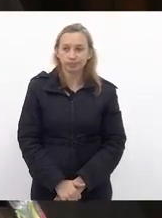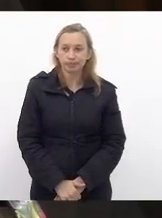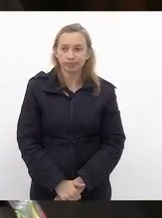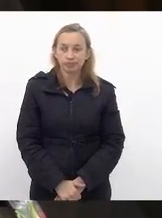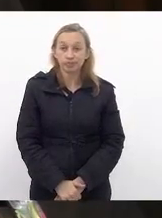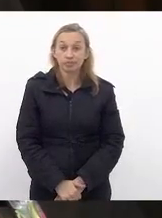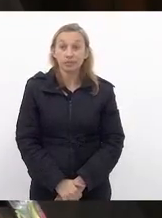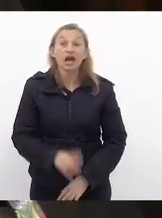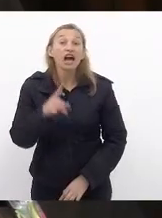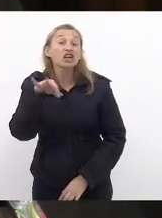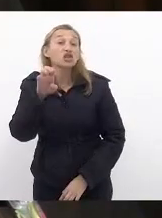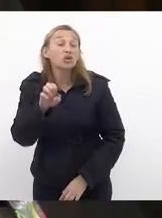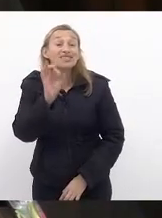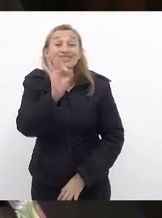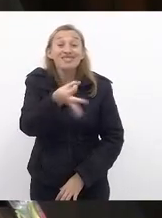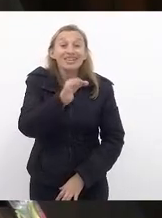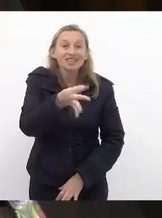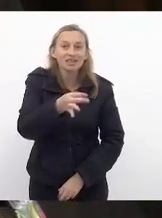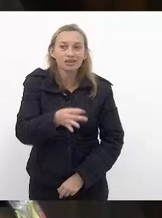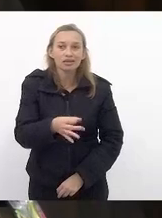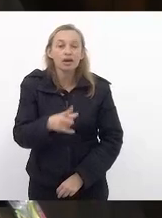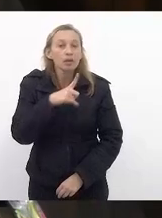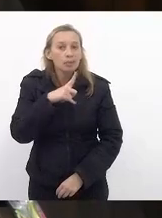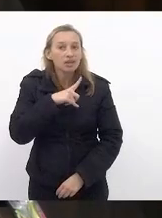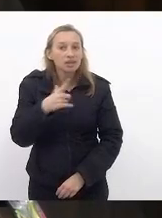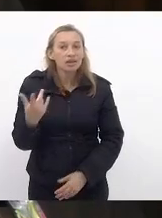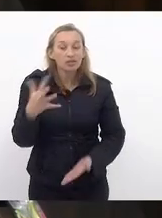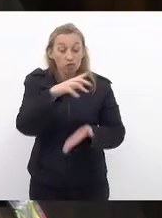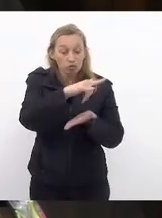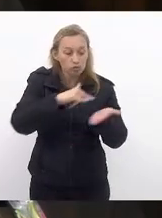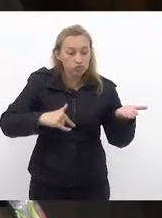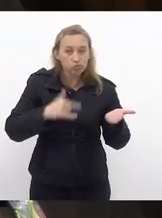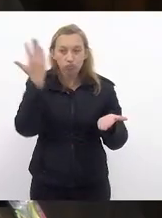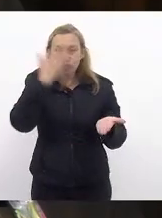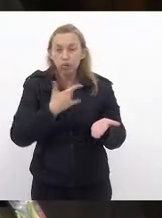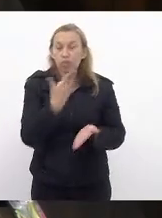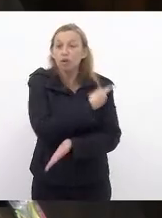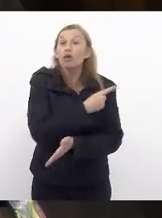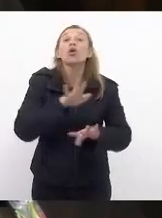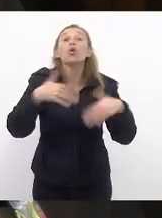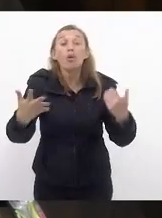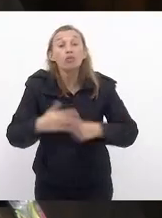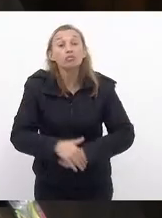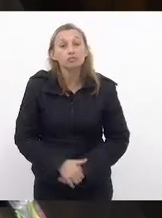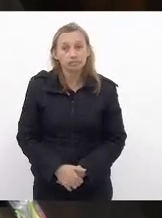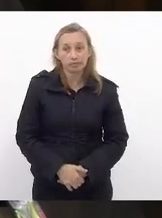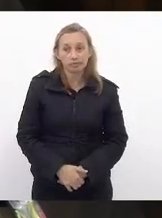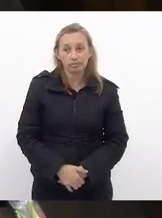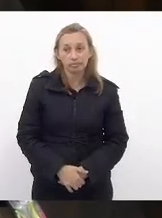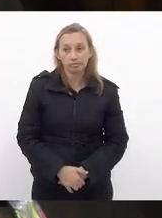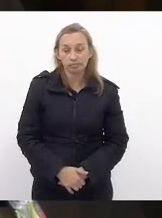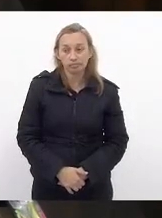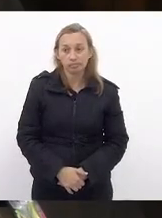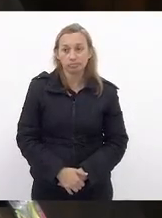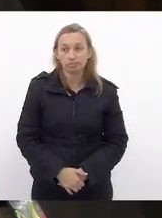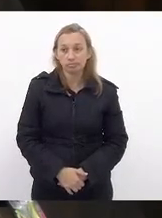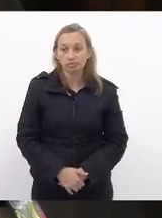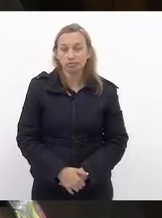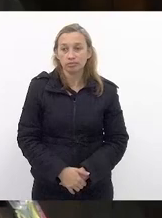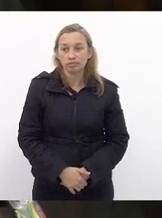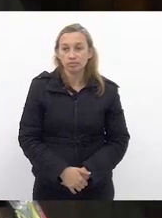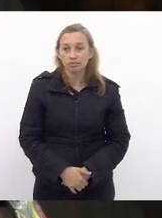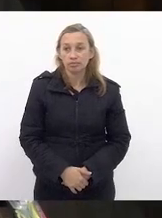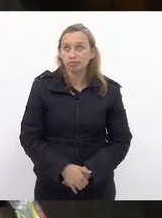e a 12 exata para se ter um passaporte qual será esse critério e